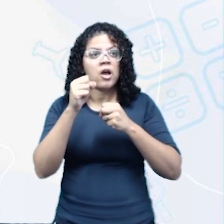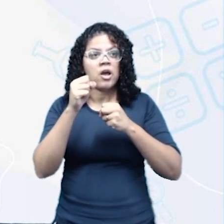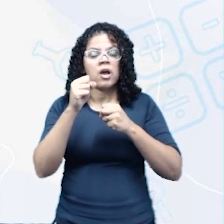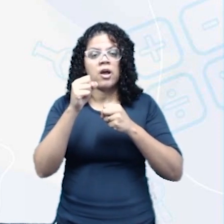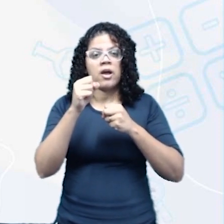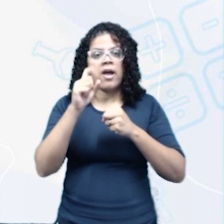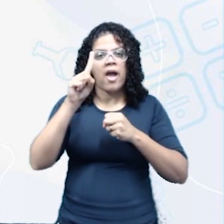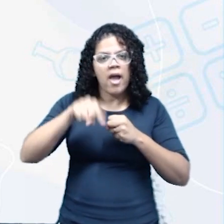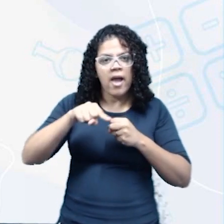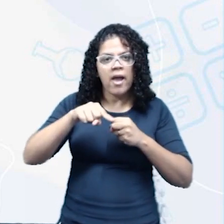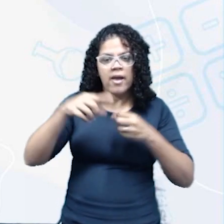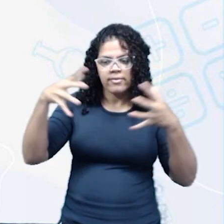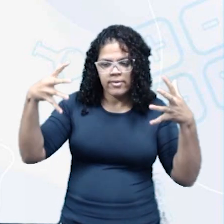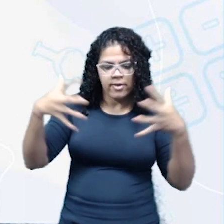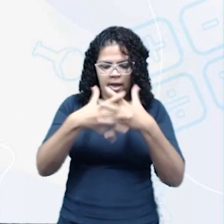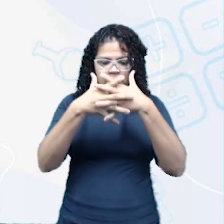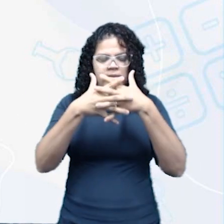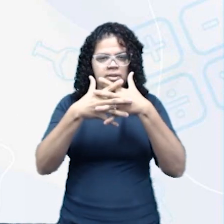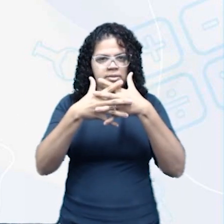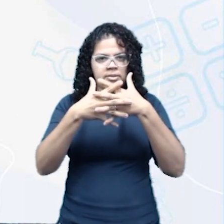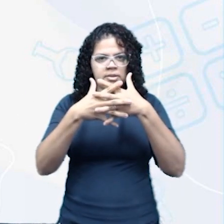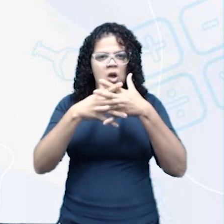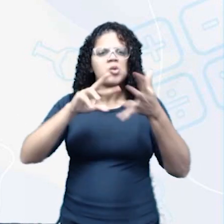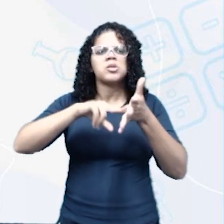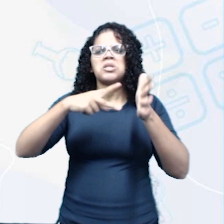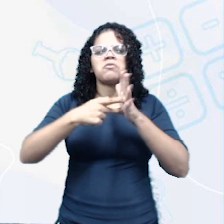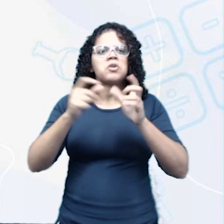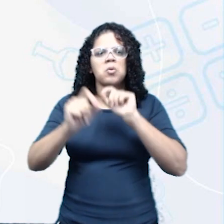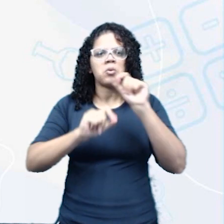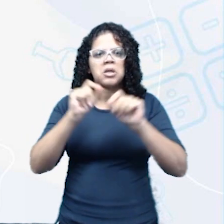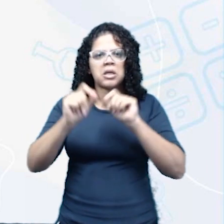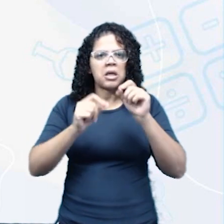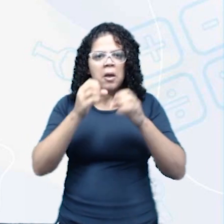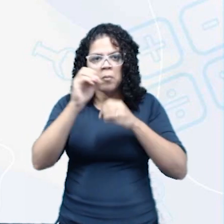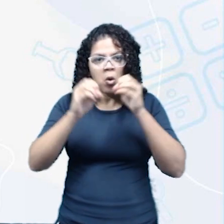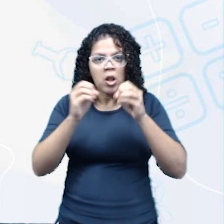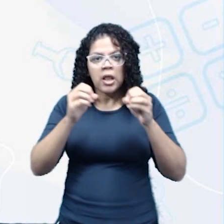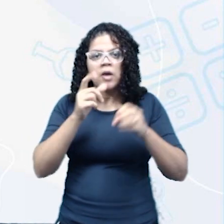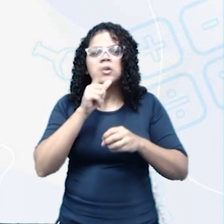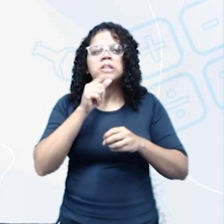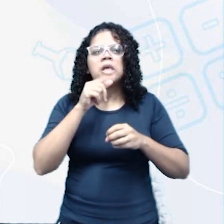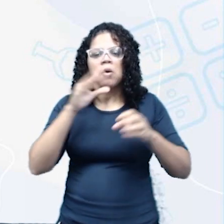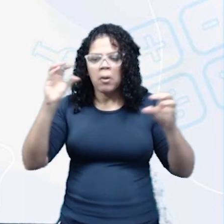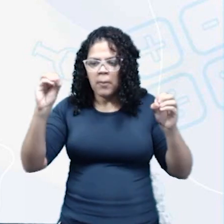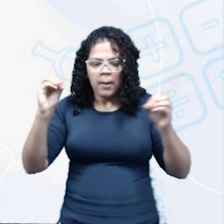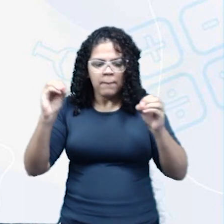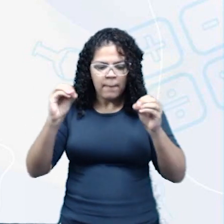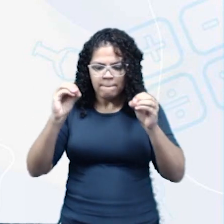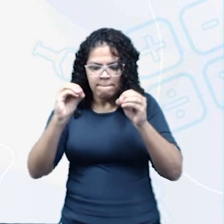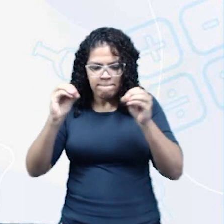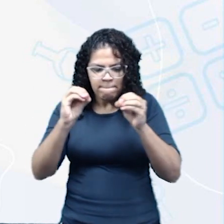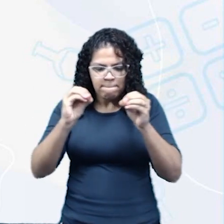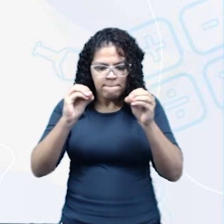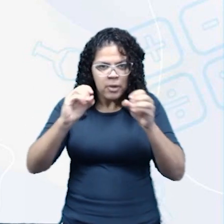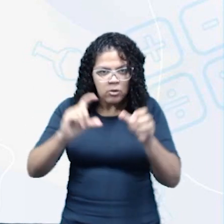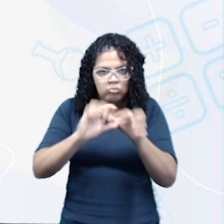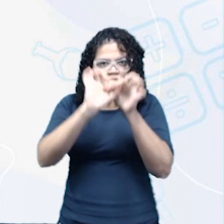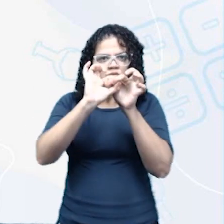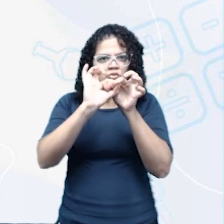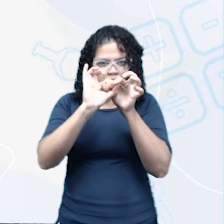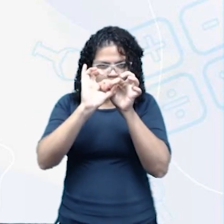atração, significa dizer que as moléculas de água estão tentando voltar e ficarem juntas,